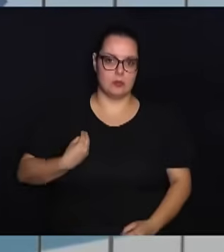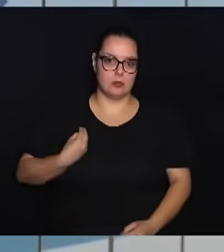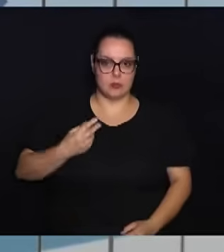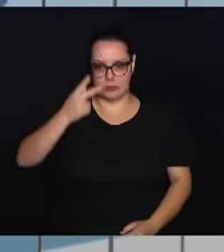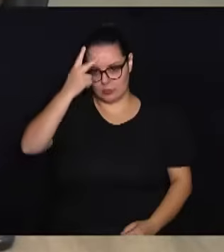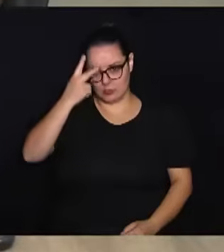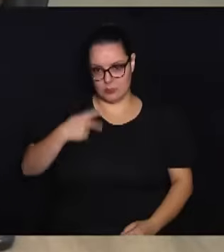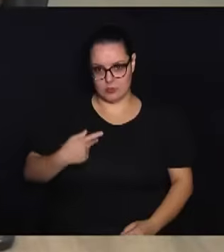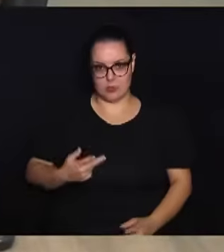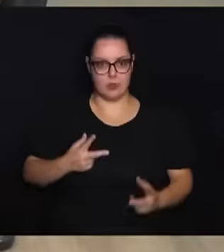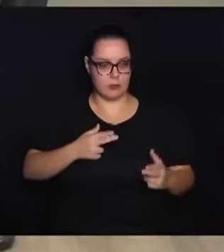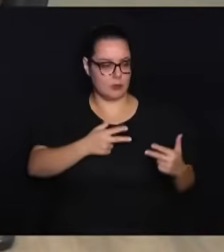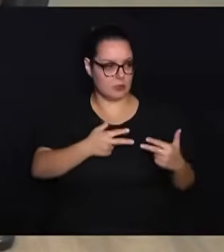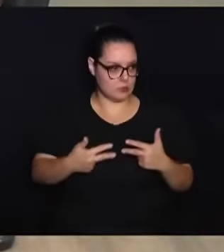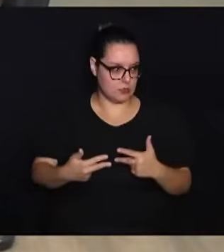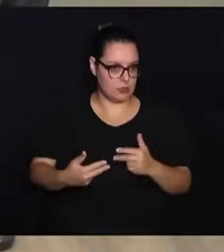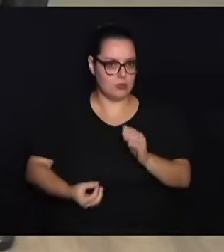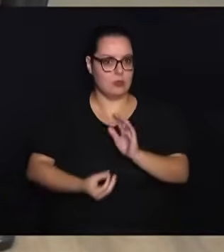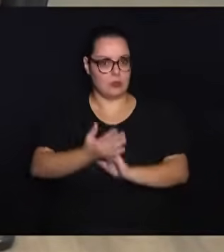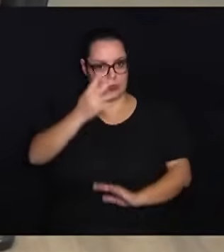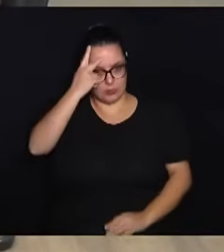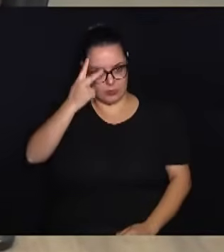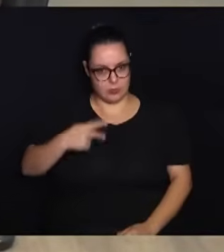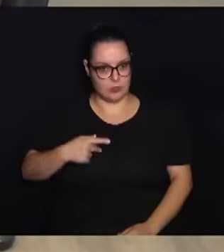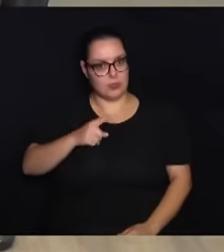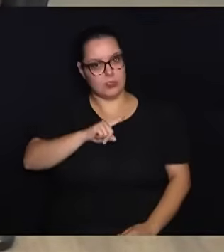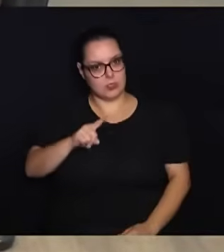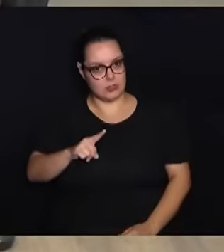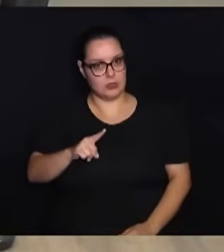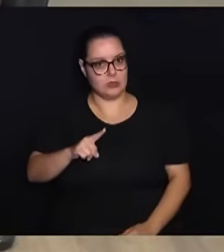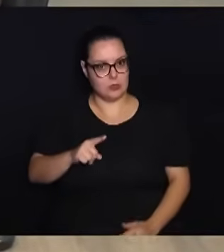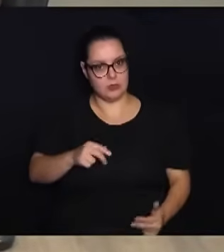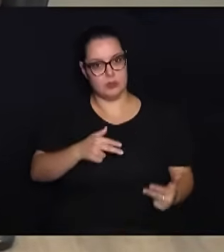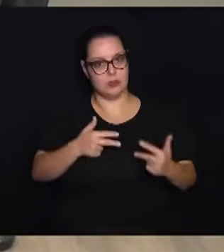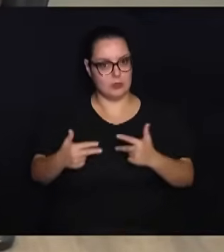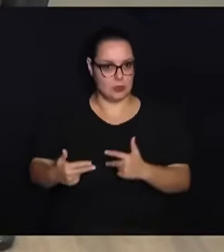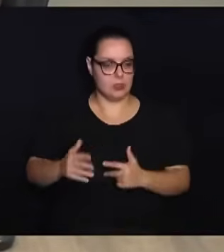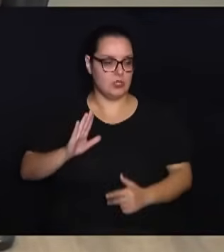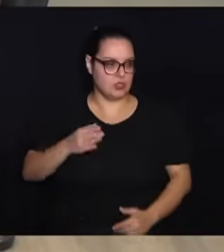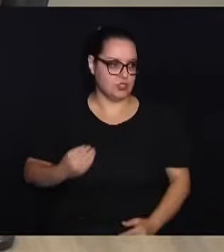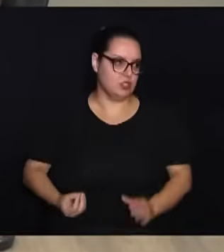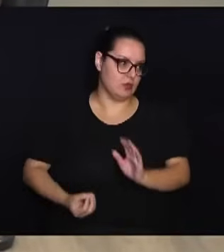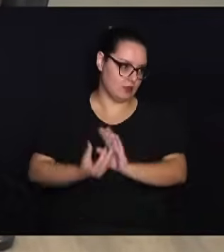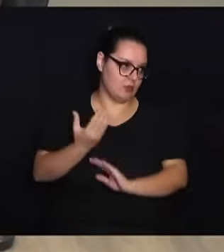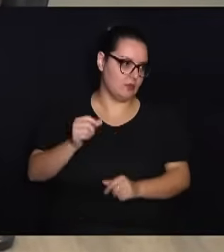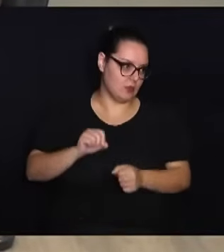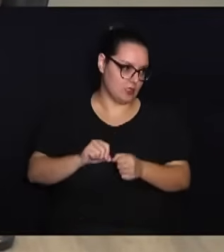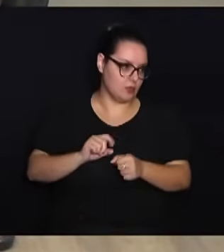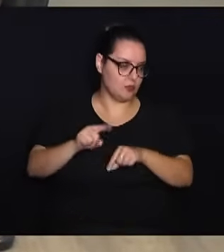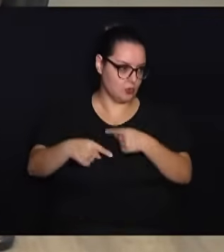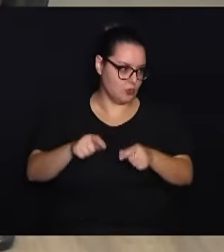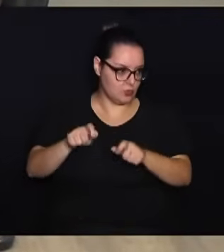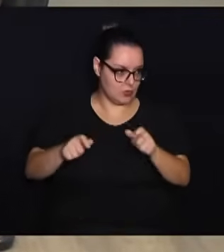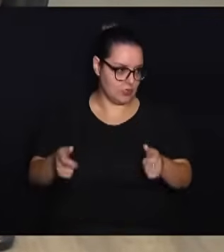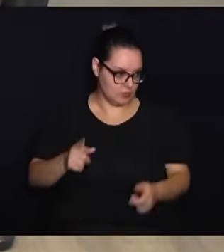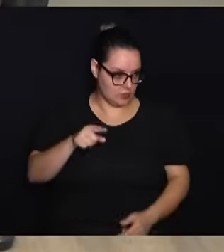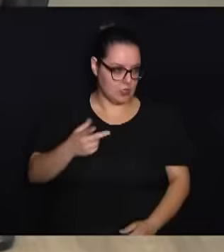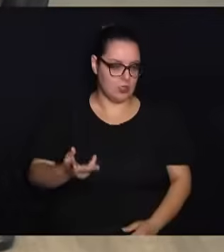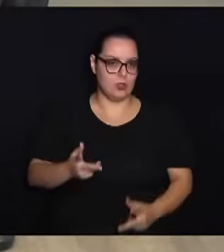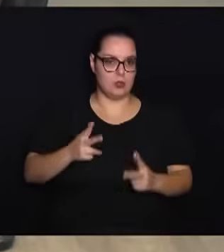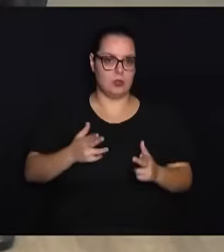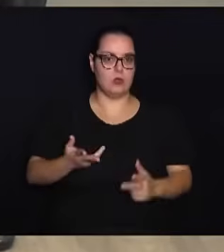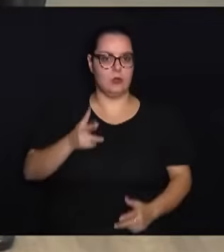No caso, esse padrão teria que ser criado por você próprio, não seguir o padrão já criado aí por outras pessoas, né? Igual